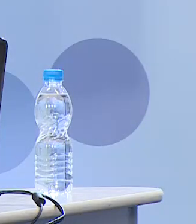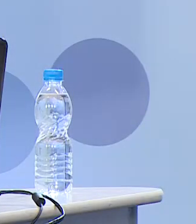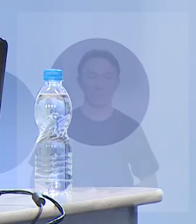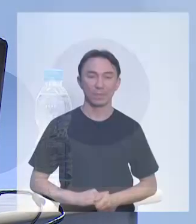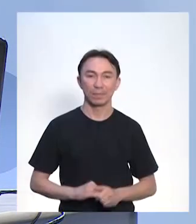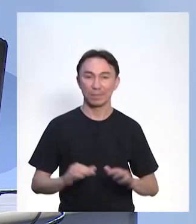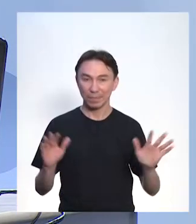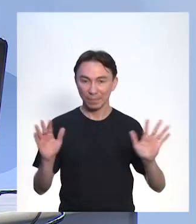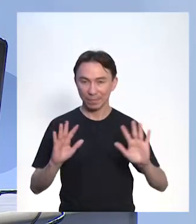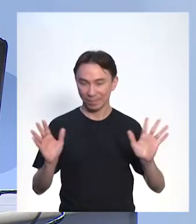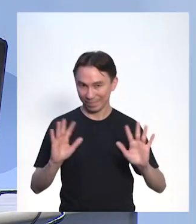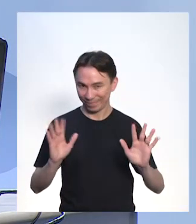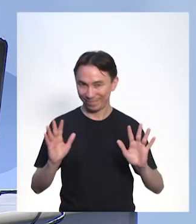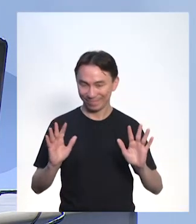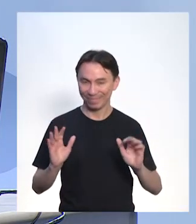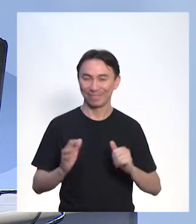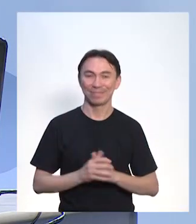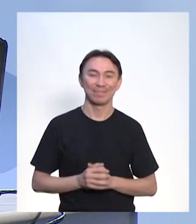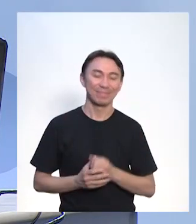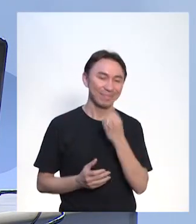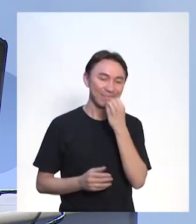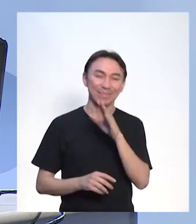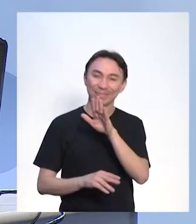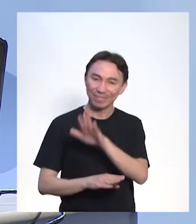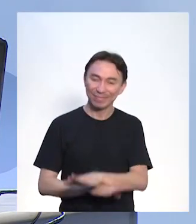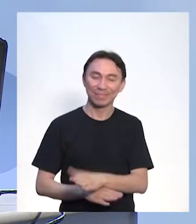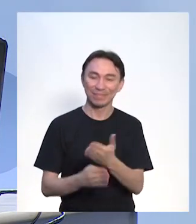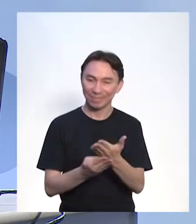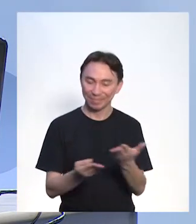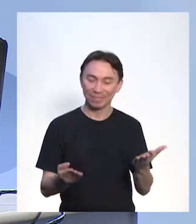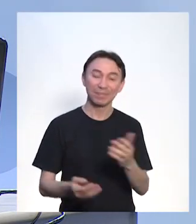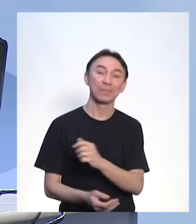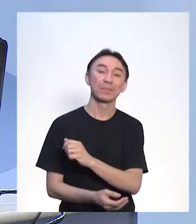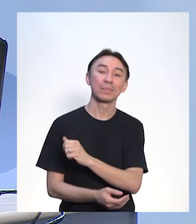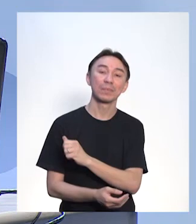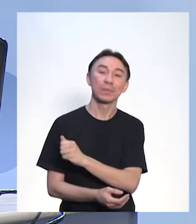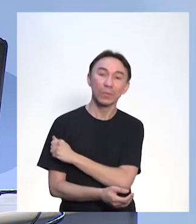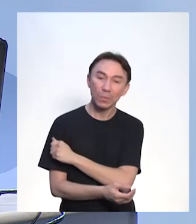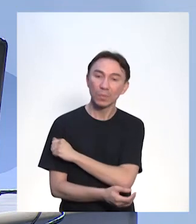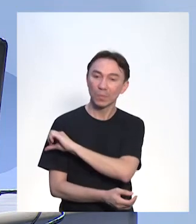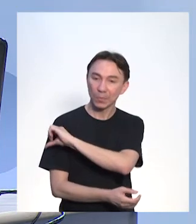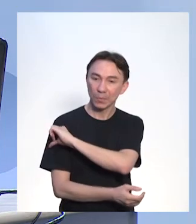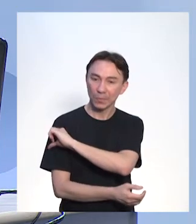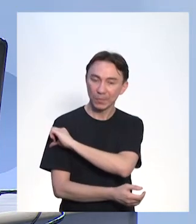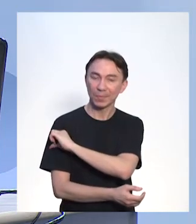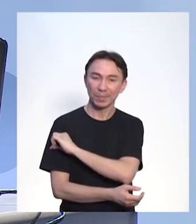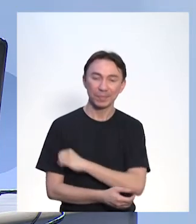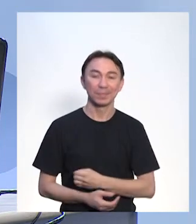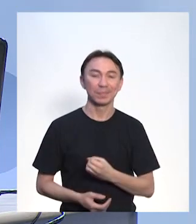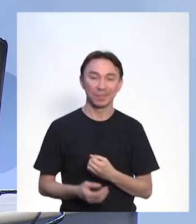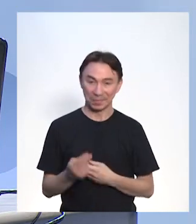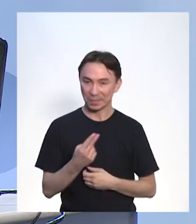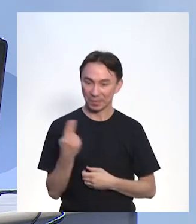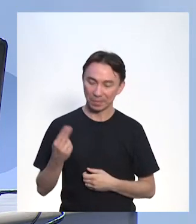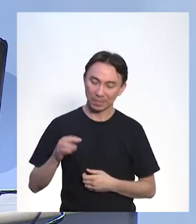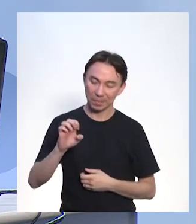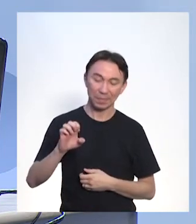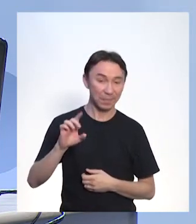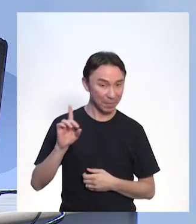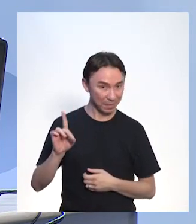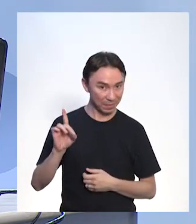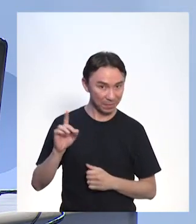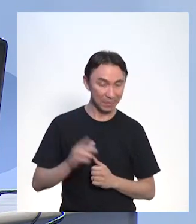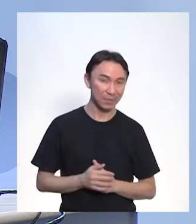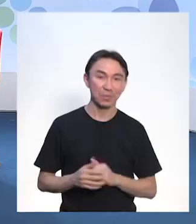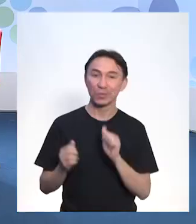Hello, students of the ninth grade. Boa tarde, alunos do nono ano. I'm Teacher Ed, sou o professor Ed, and I'm here with Teacher Antônia. Estou